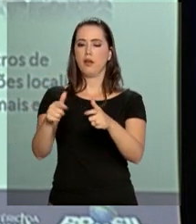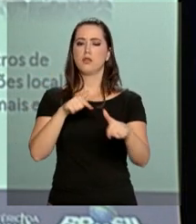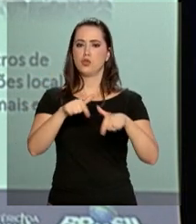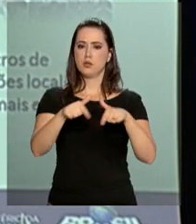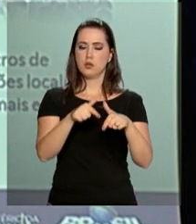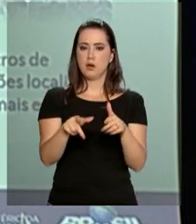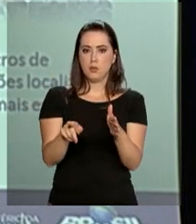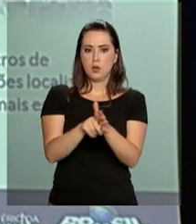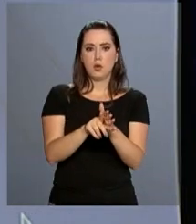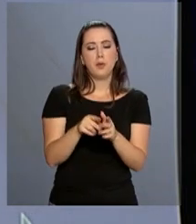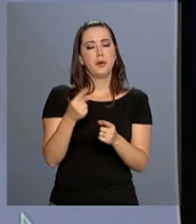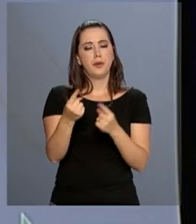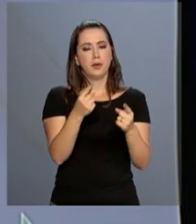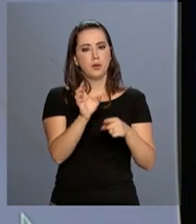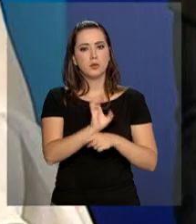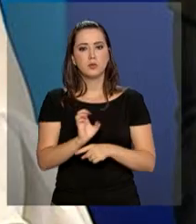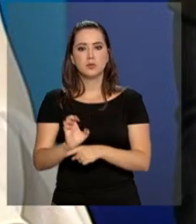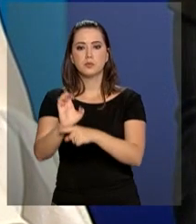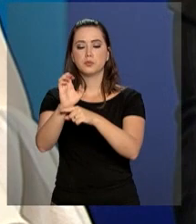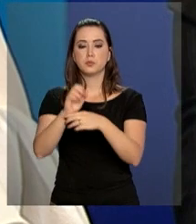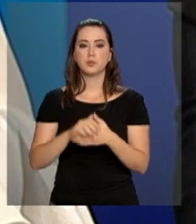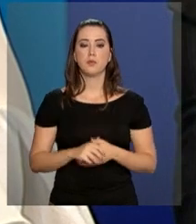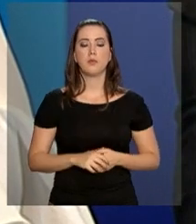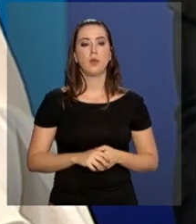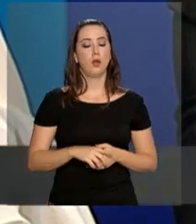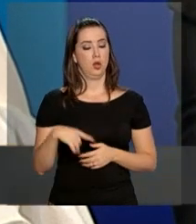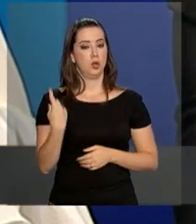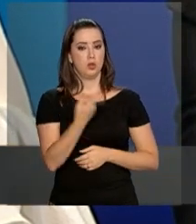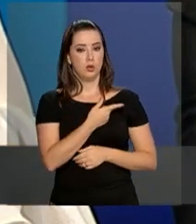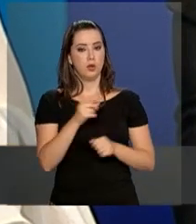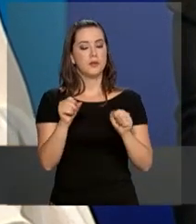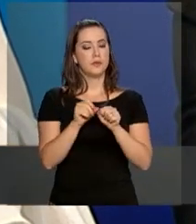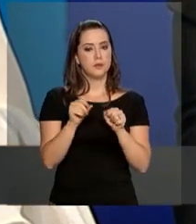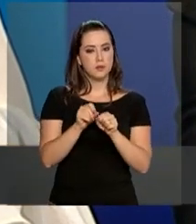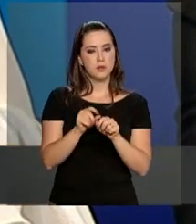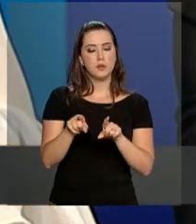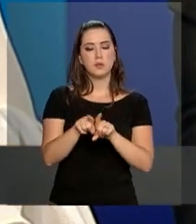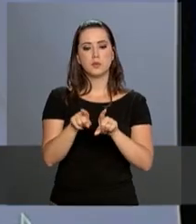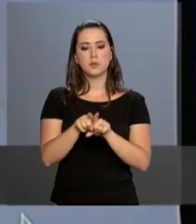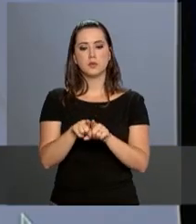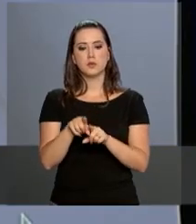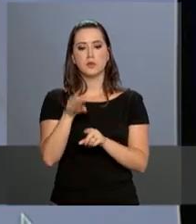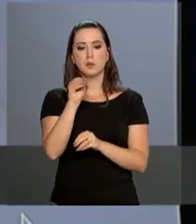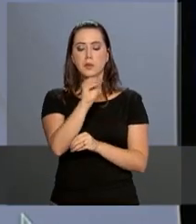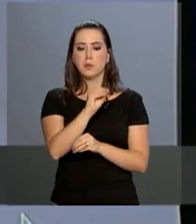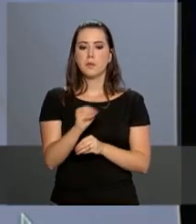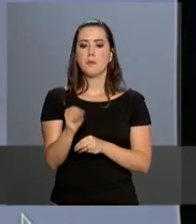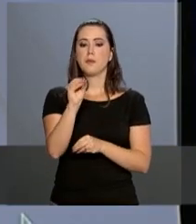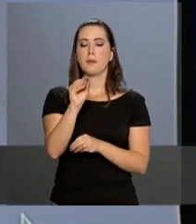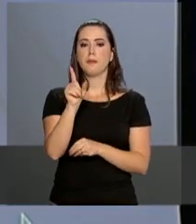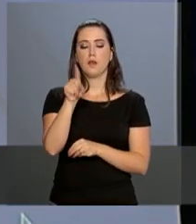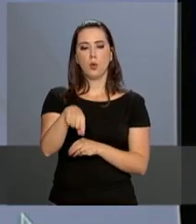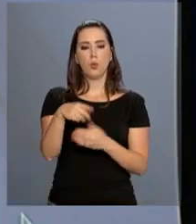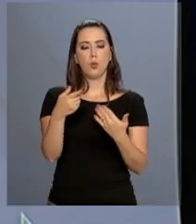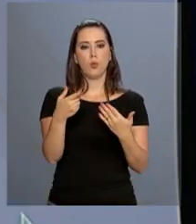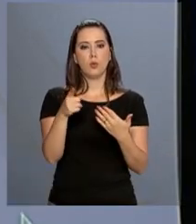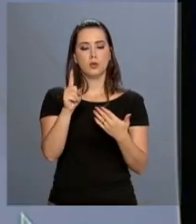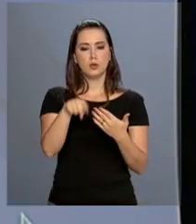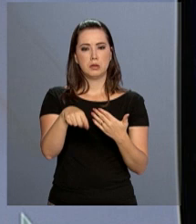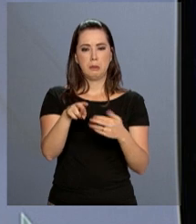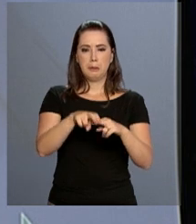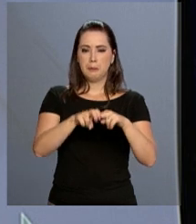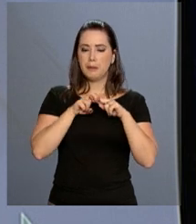então nos demais estados né nós fizemos então o atendimento é oficial